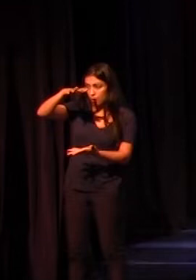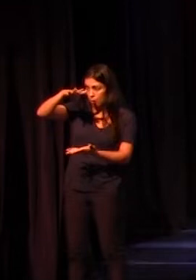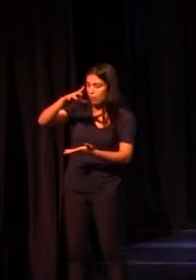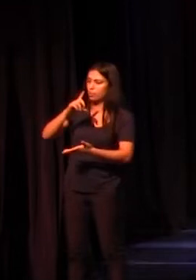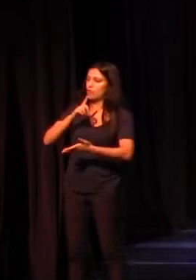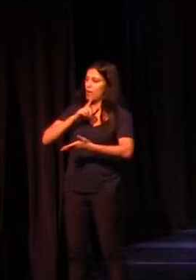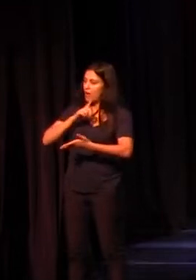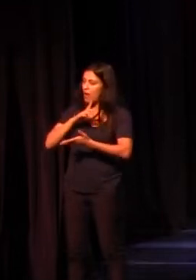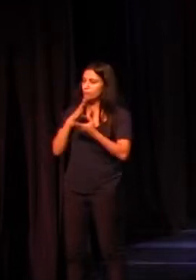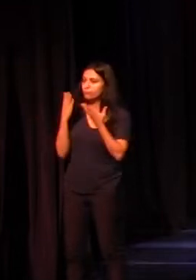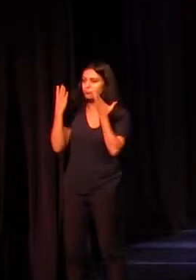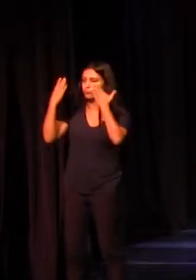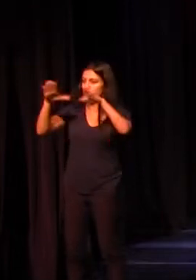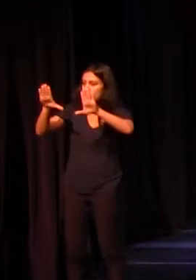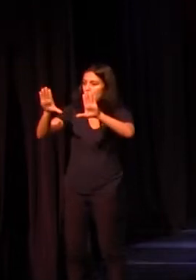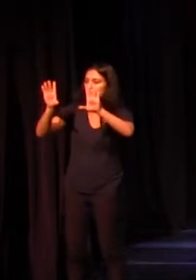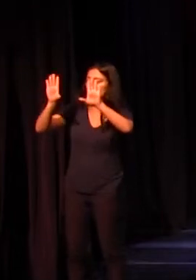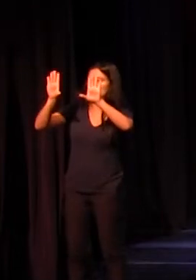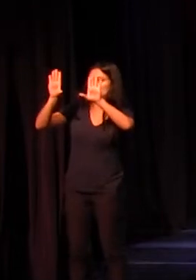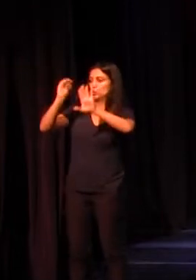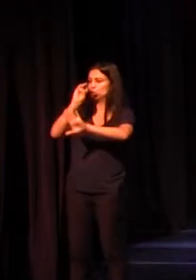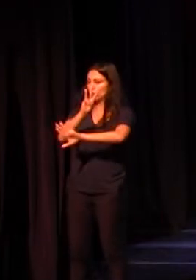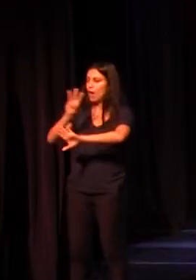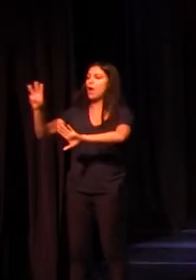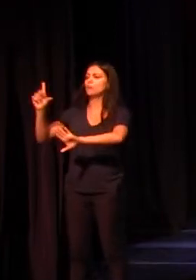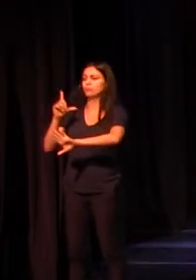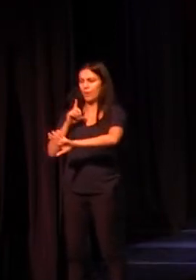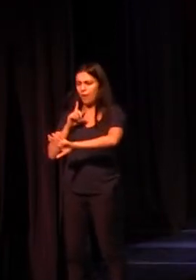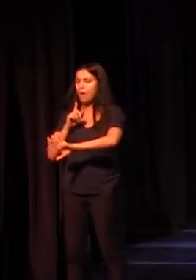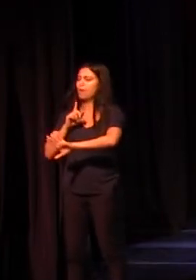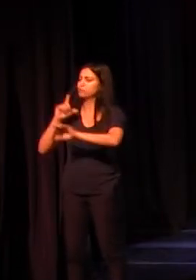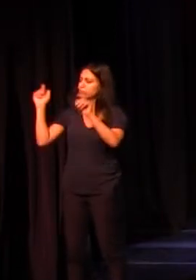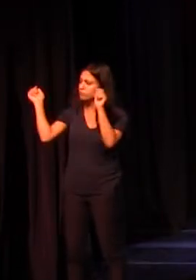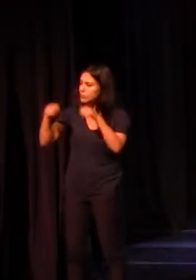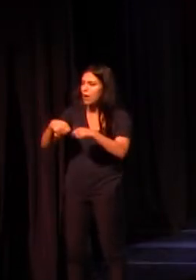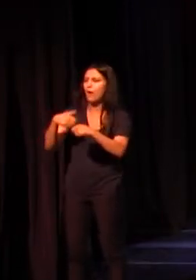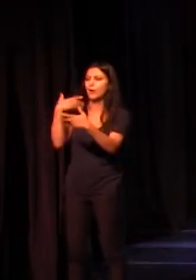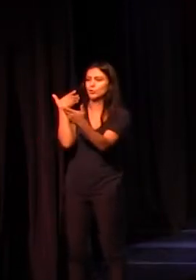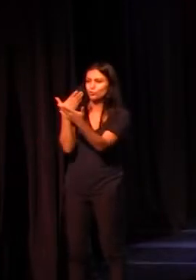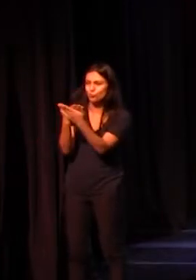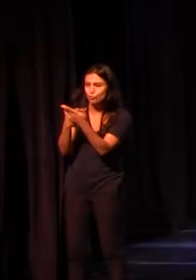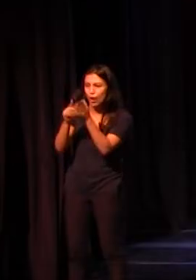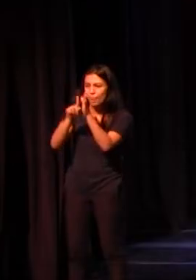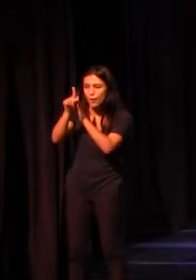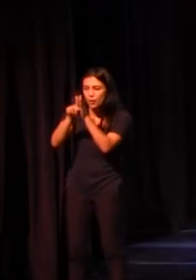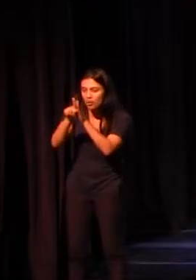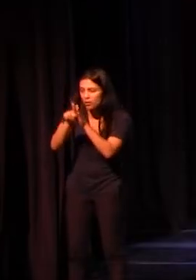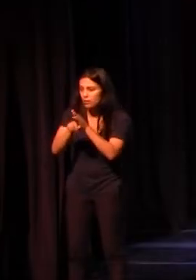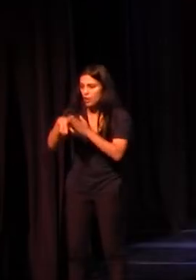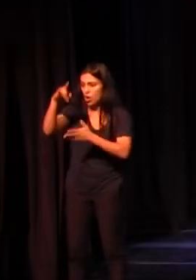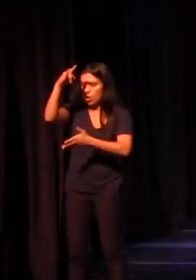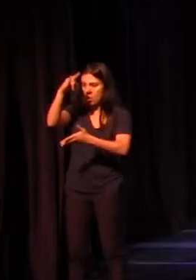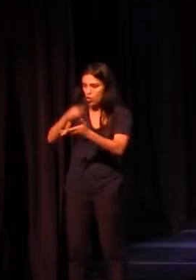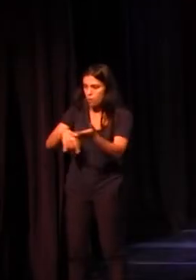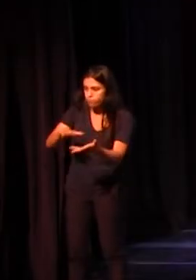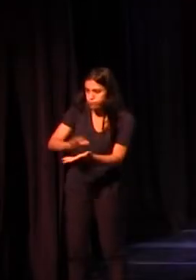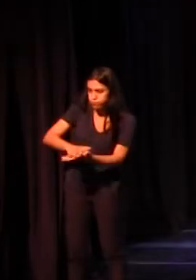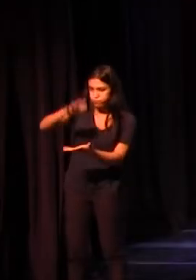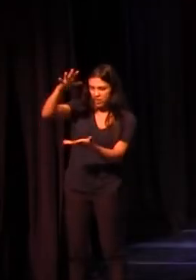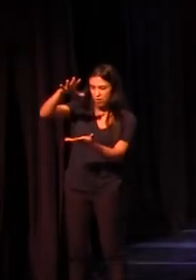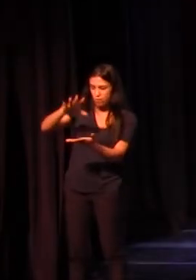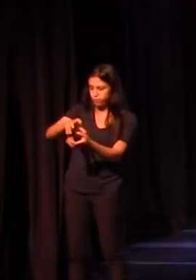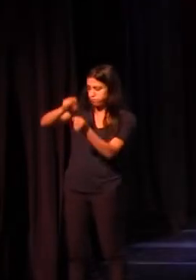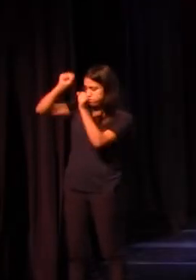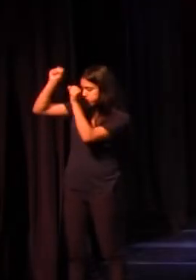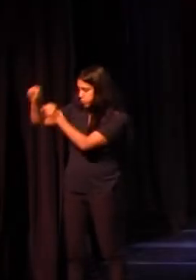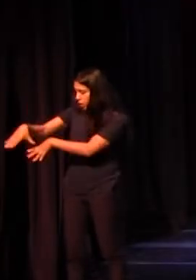no nosso site, por exemplo, porque são documentos de estudo, né? Não são documentos que são jogados fora. A gente não joga uma história da rede na